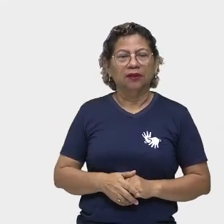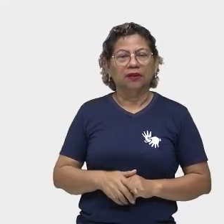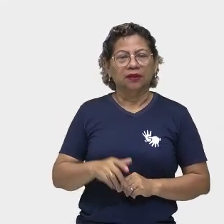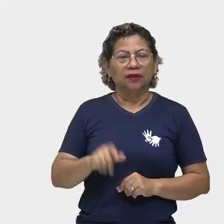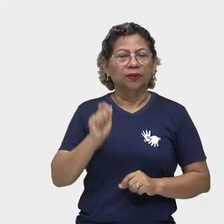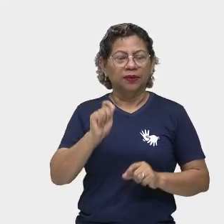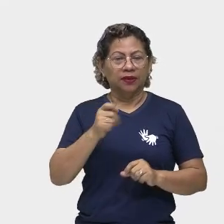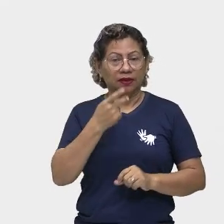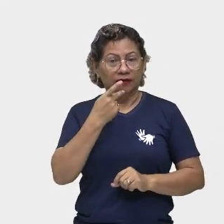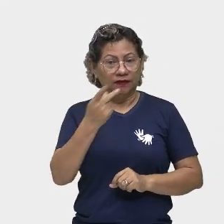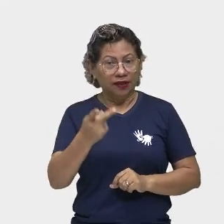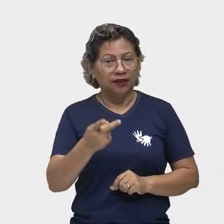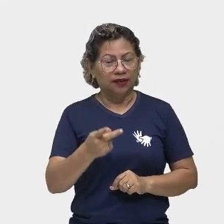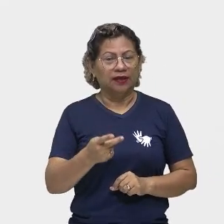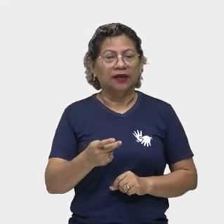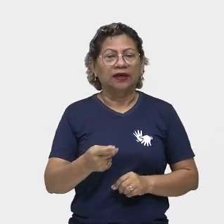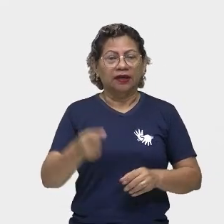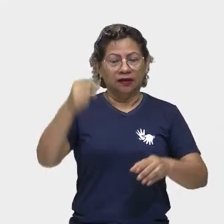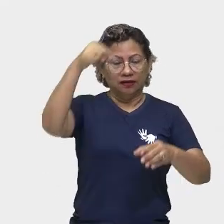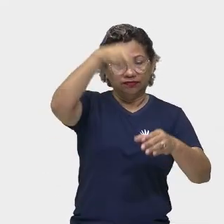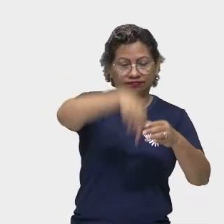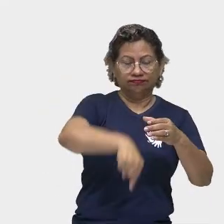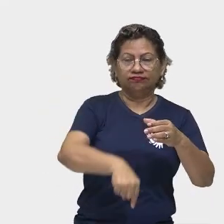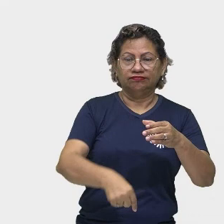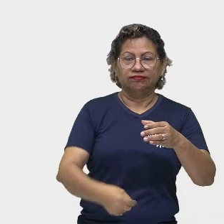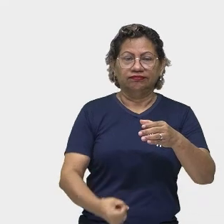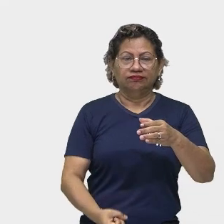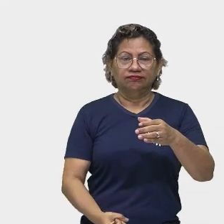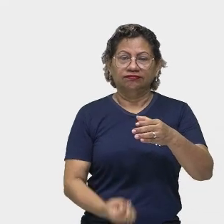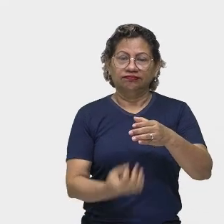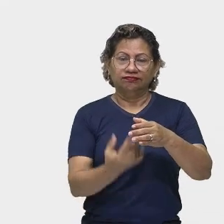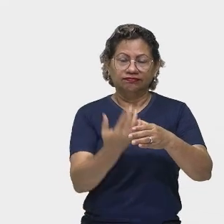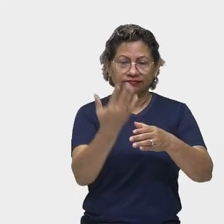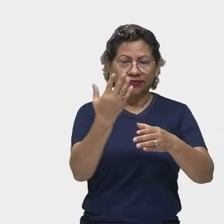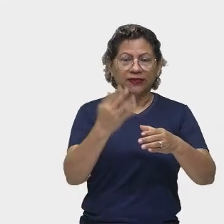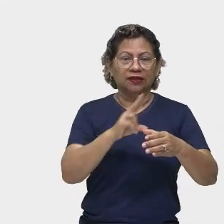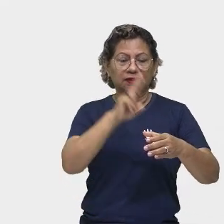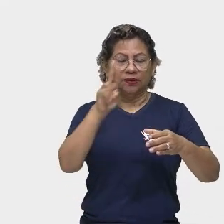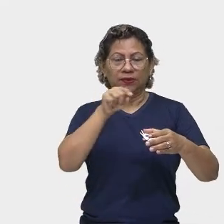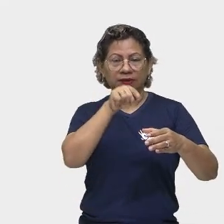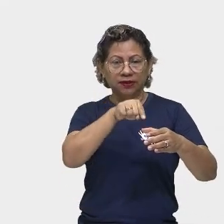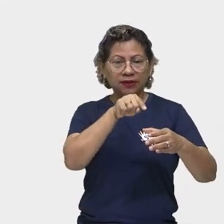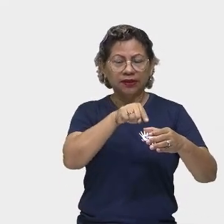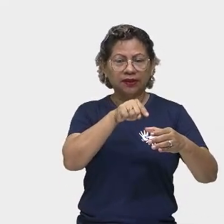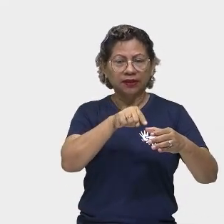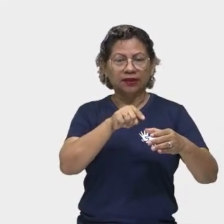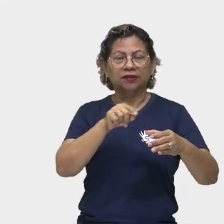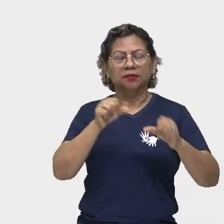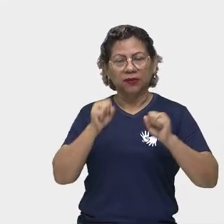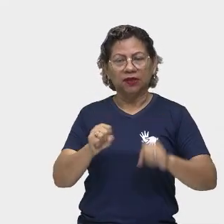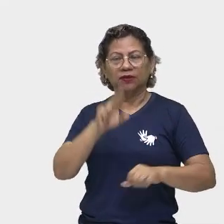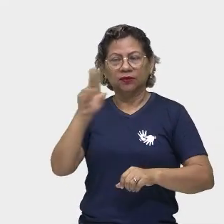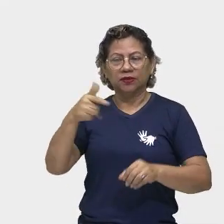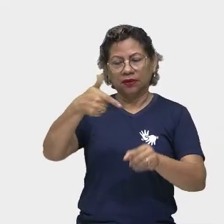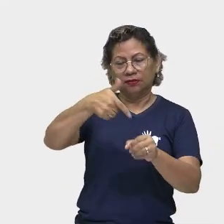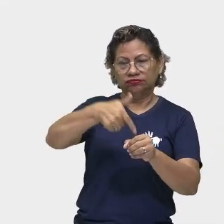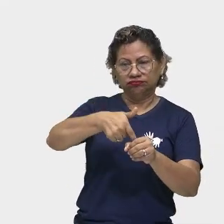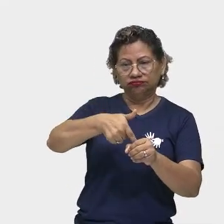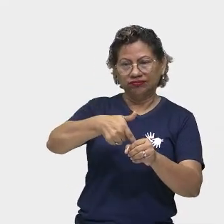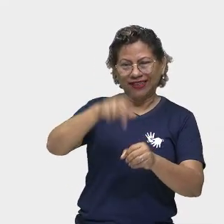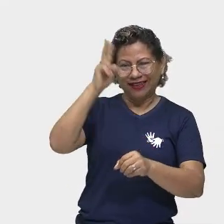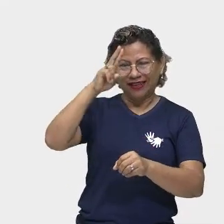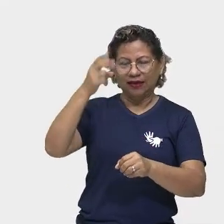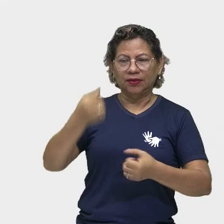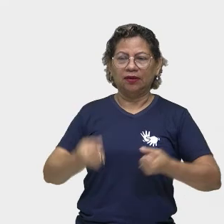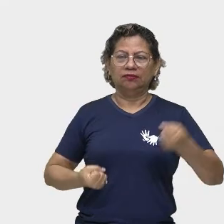substâncias, como a gasolina, como o diesel, que é utilizado ali como fonte de energia. Como eu disse para vocês, para o carro funcionar, para a